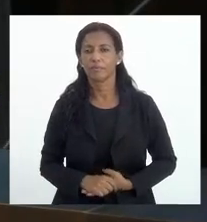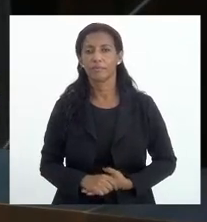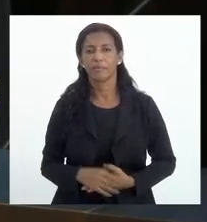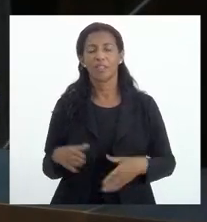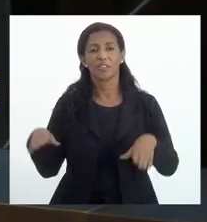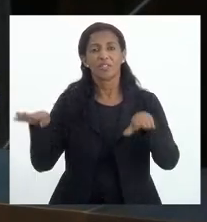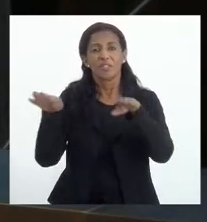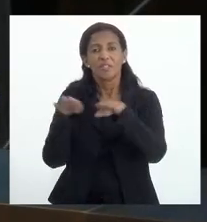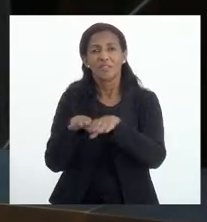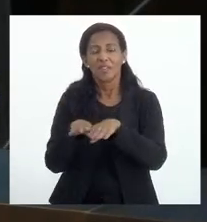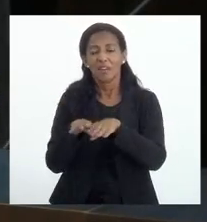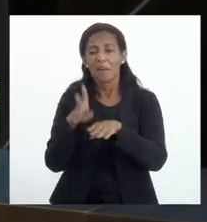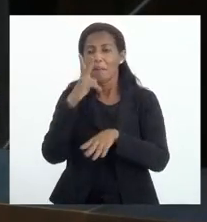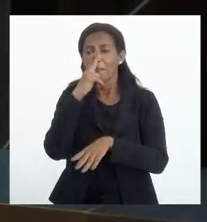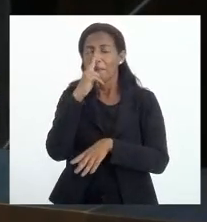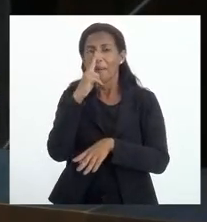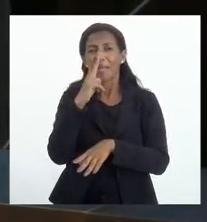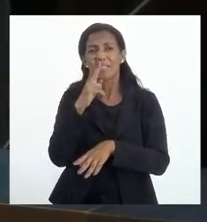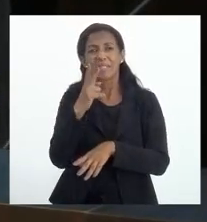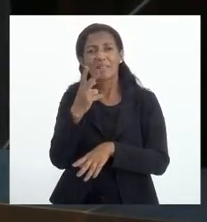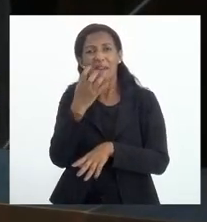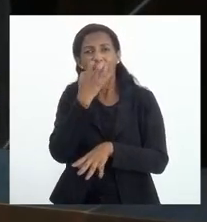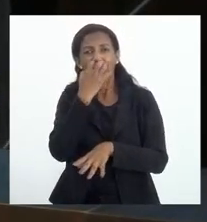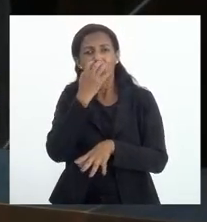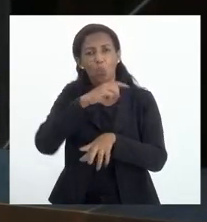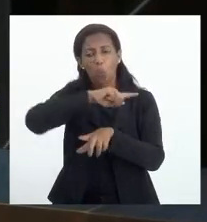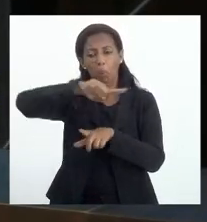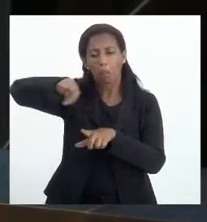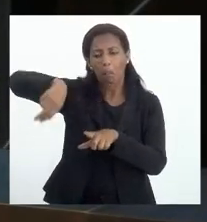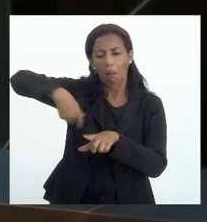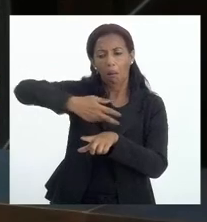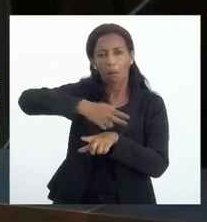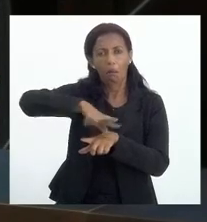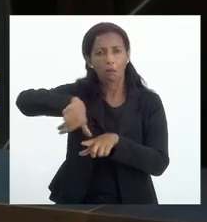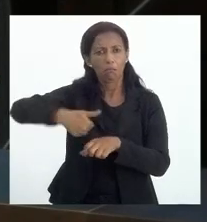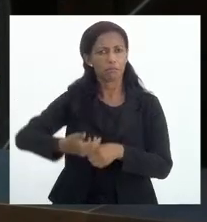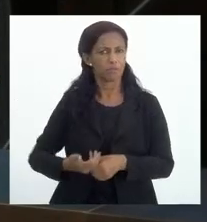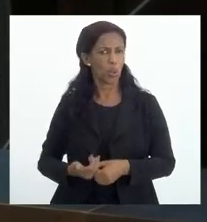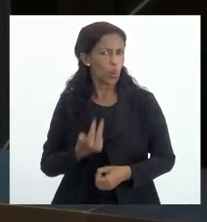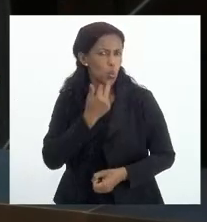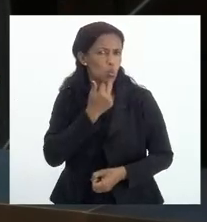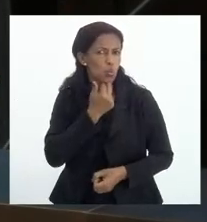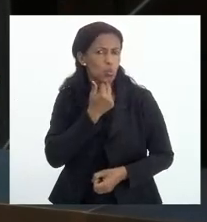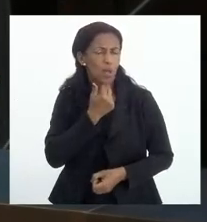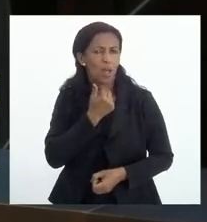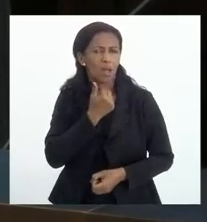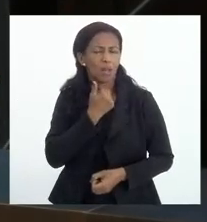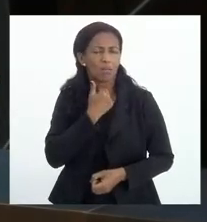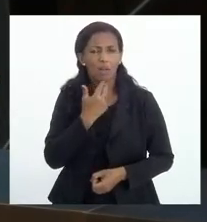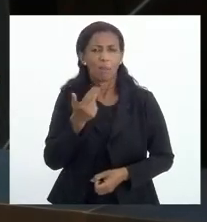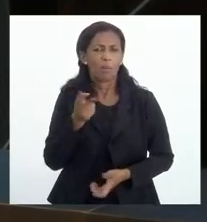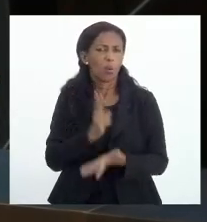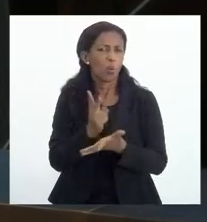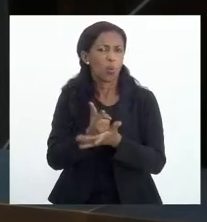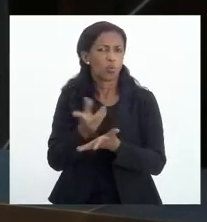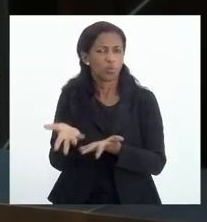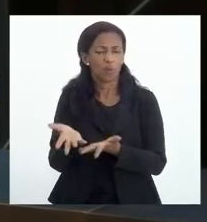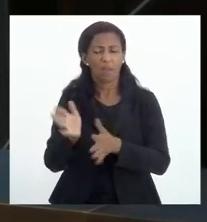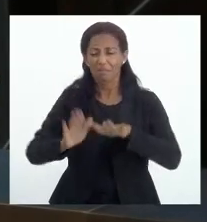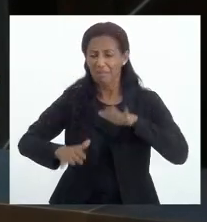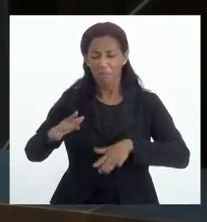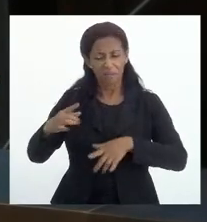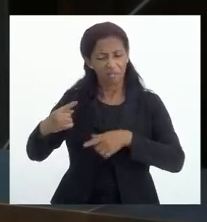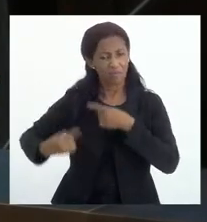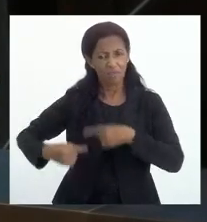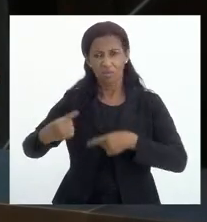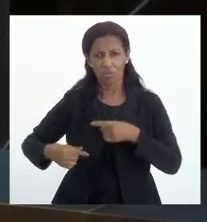igual o cachorro correndo atrás do rabo. Não dá para continuar dessa forma. Então, independentemente da discussão aqui do